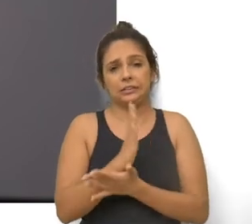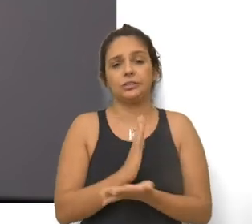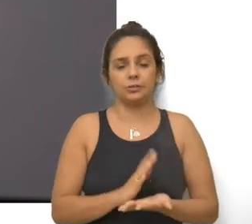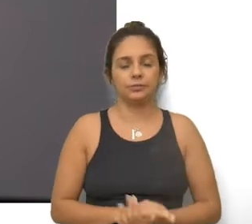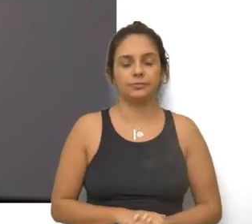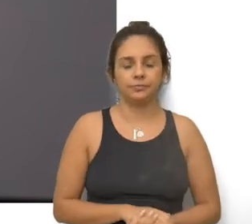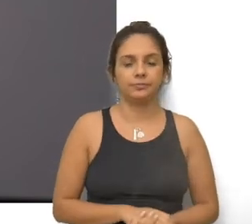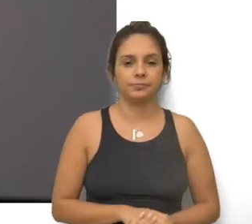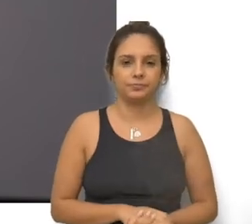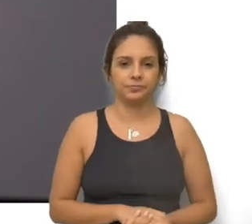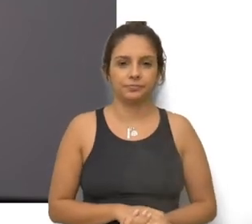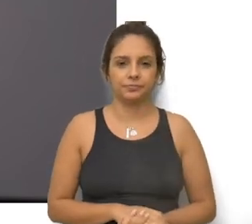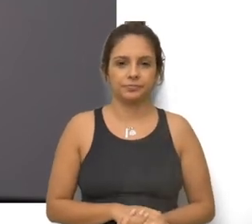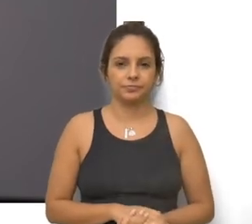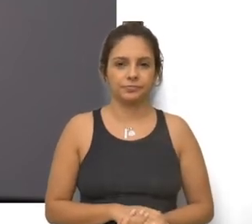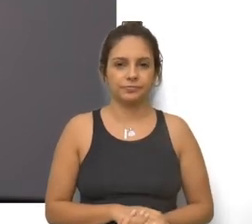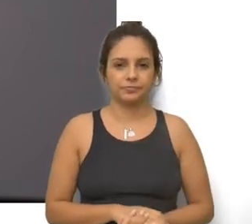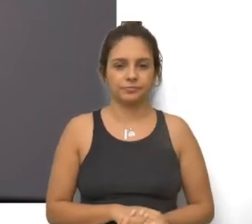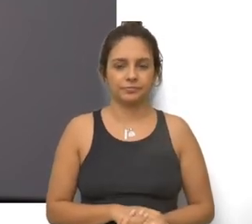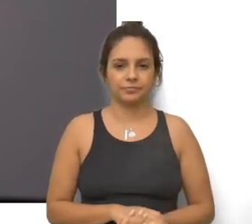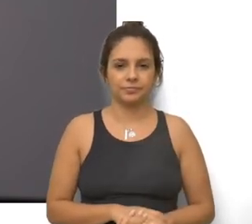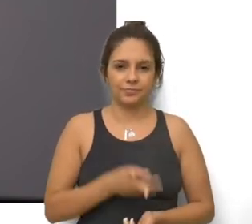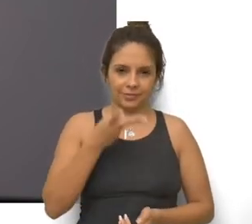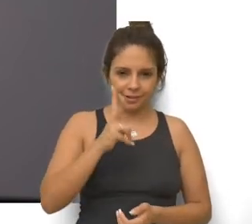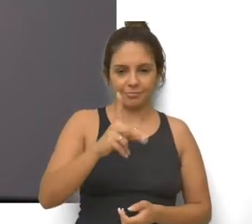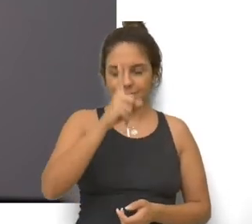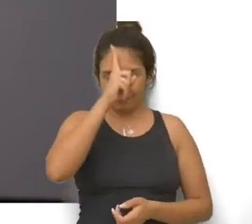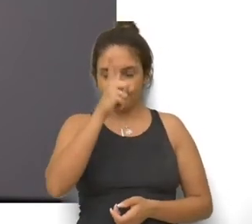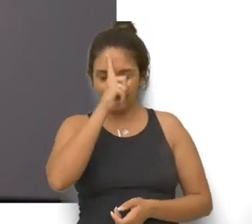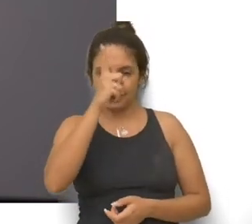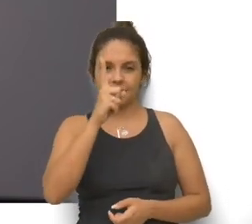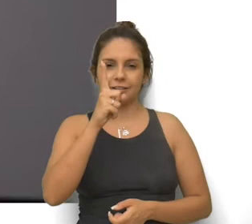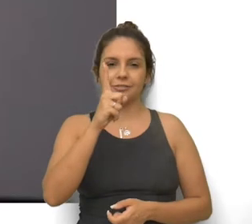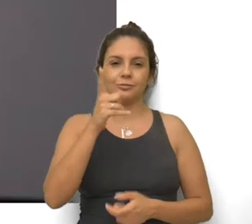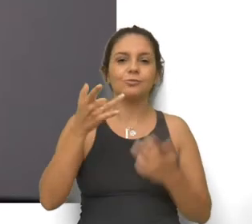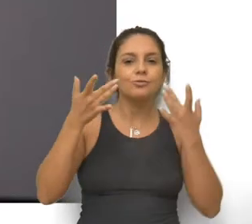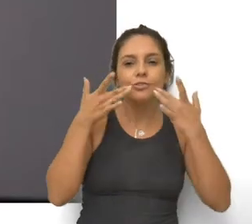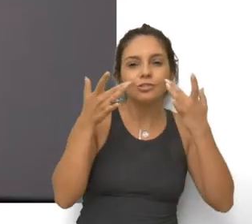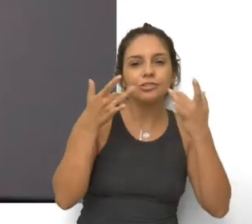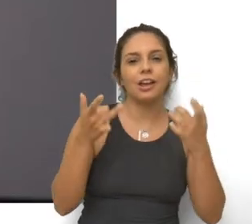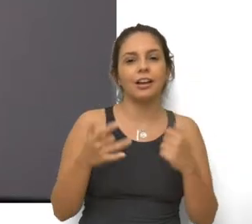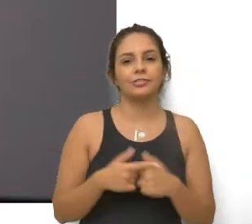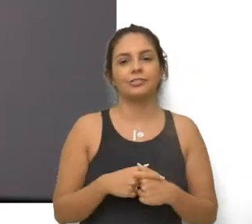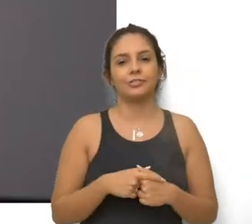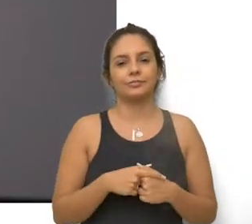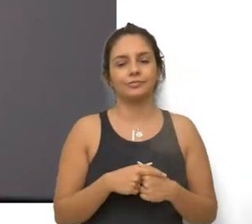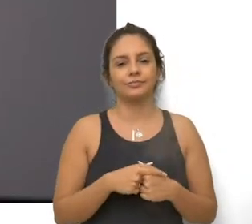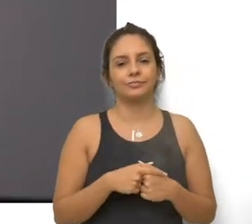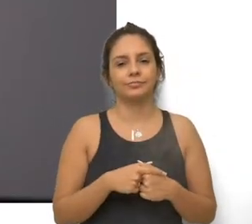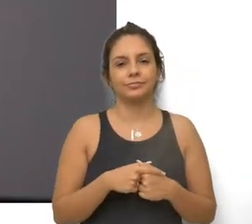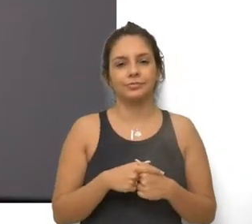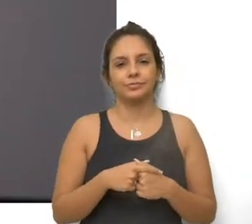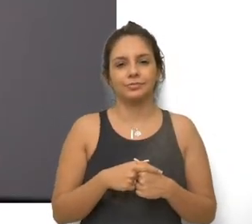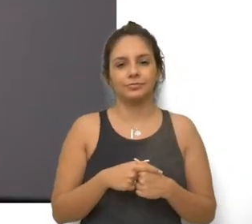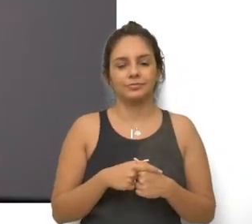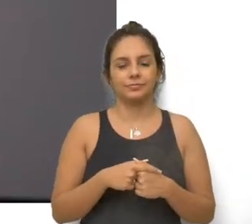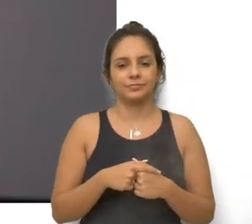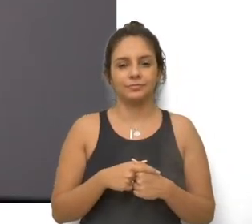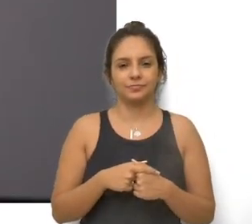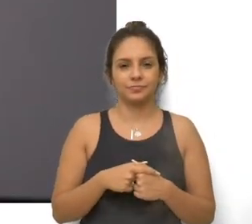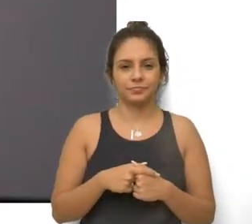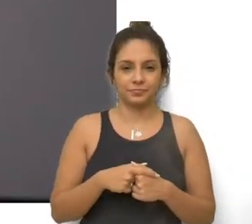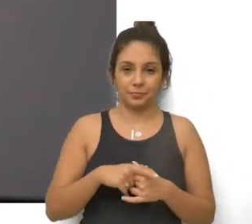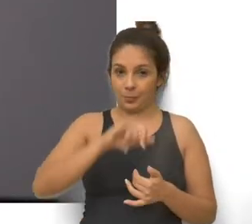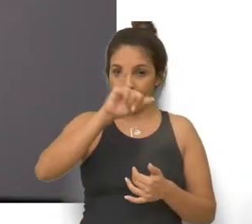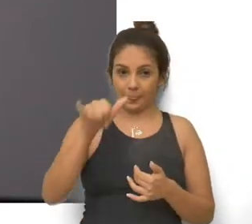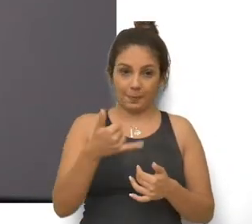nascer, né? Você foi sempre reinventando a peça, né? E até queria aproveitar essa